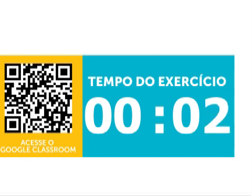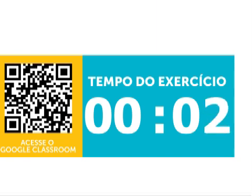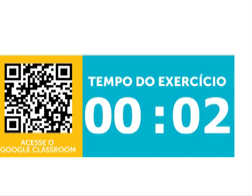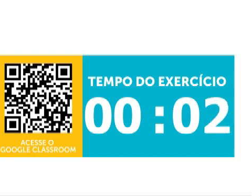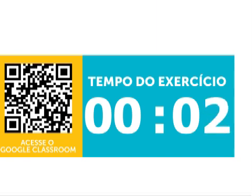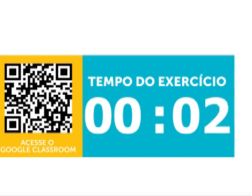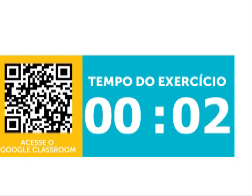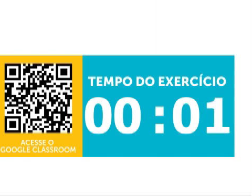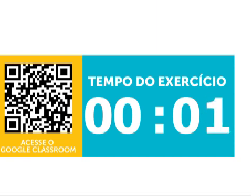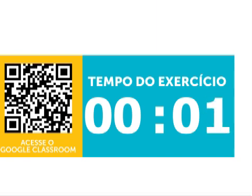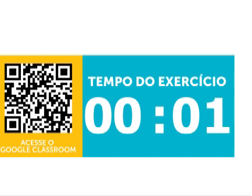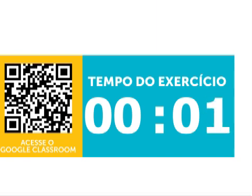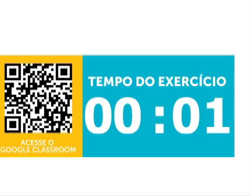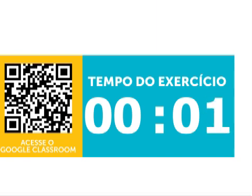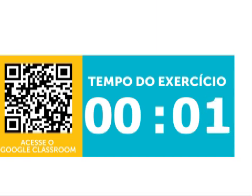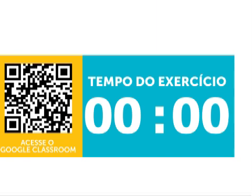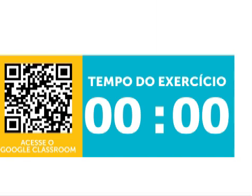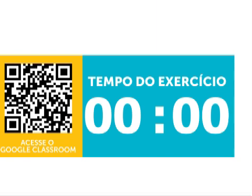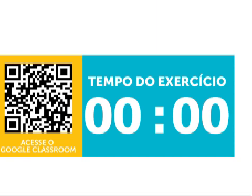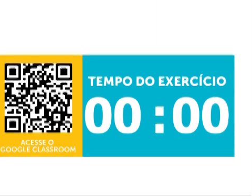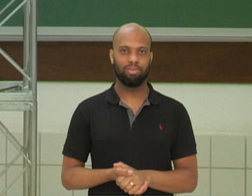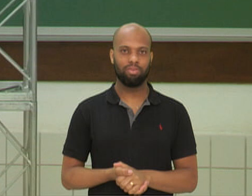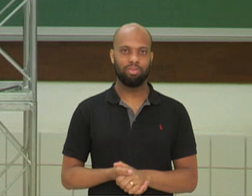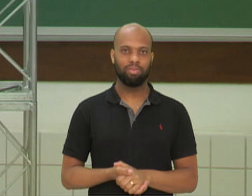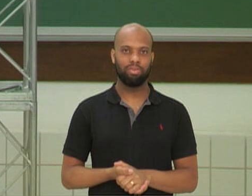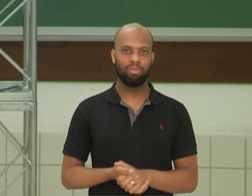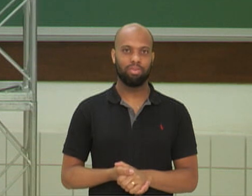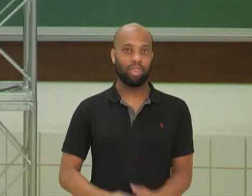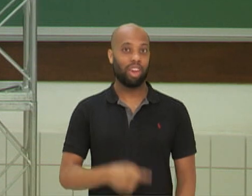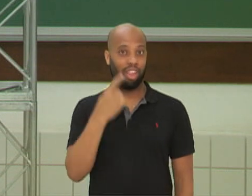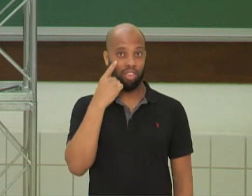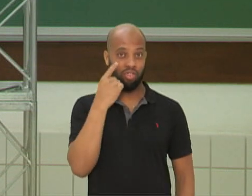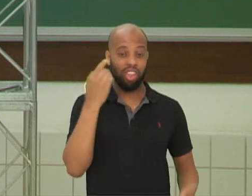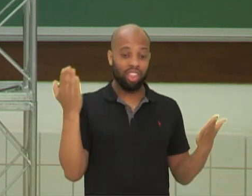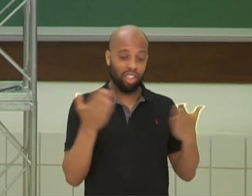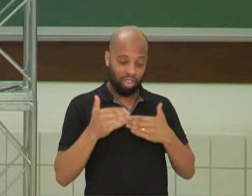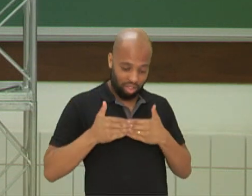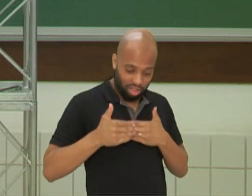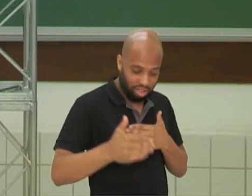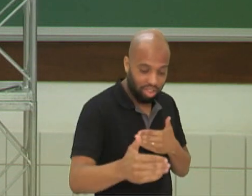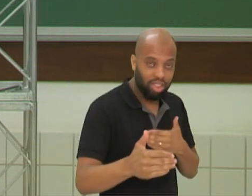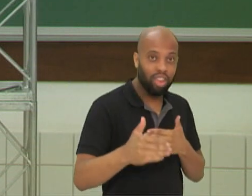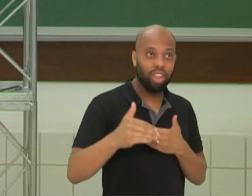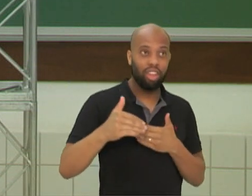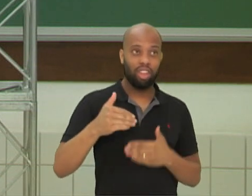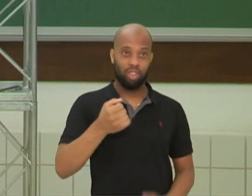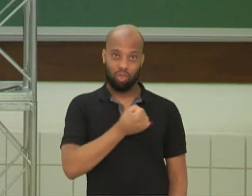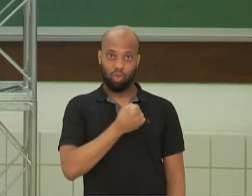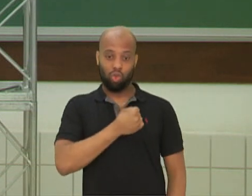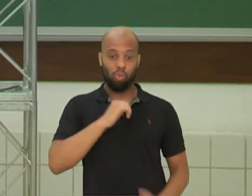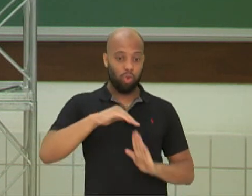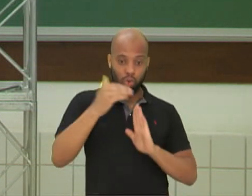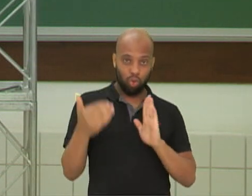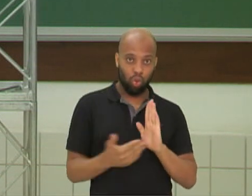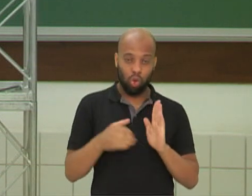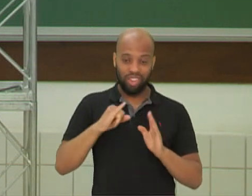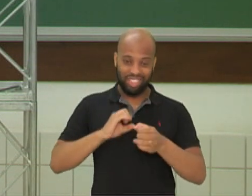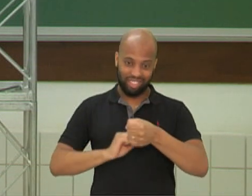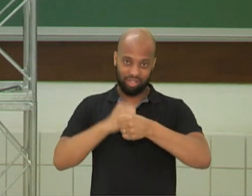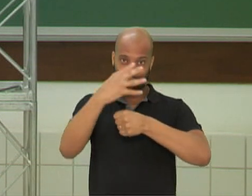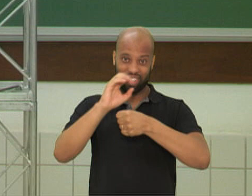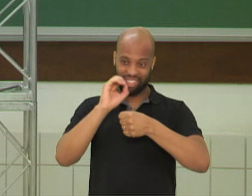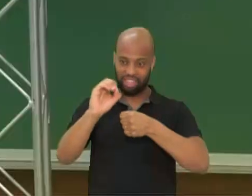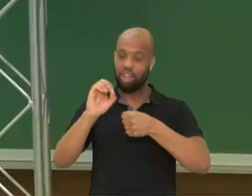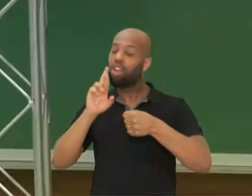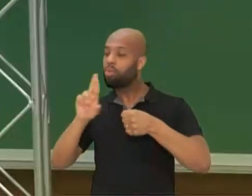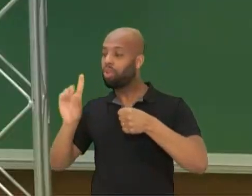sua expressão, e está igualando as bases, que é o grande objetivo para se resolver uma equação exponencial, né? Agora, com